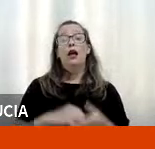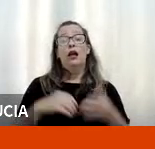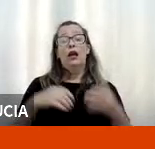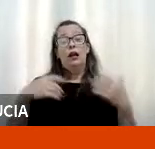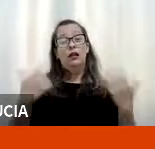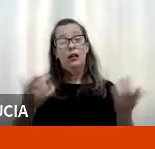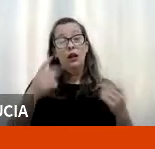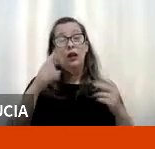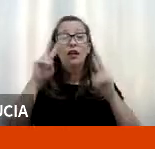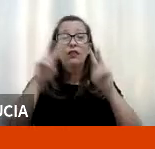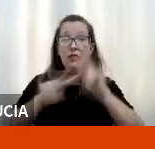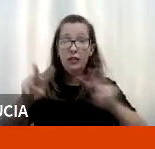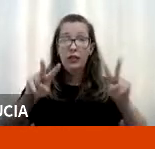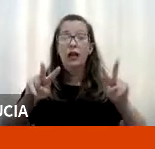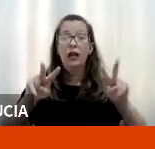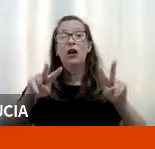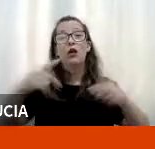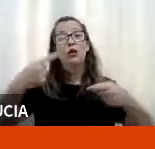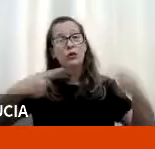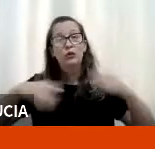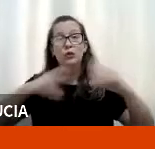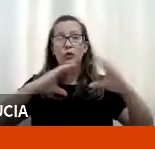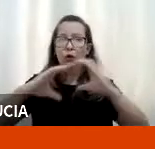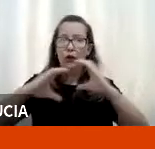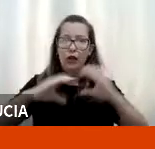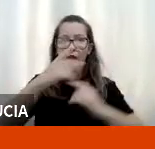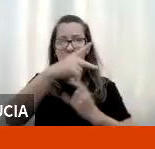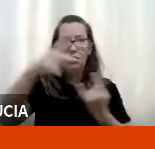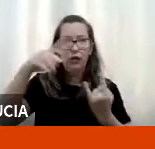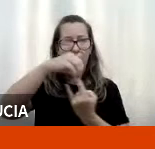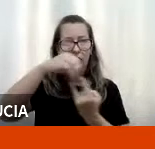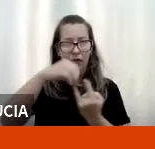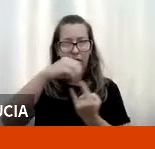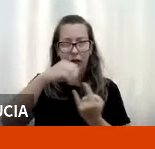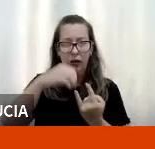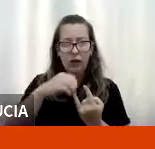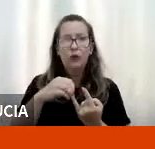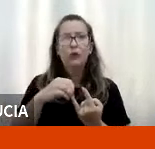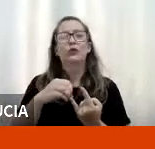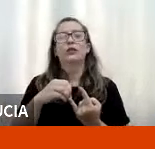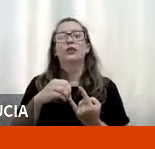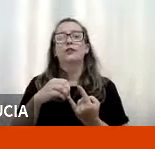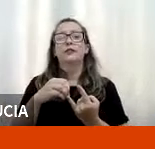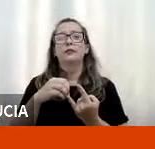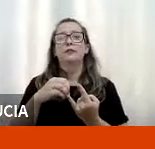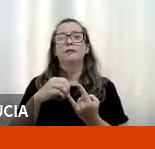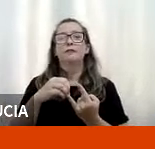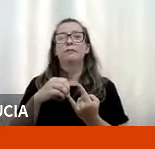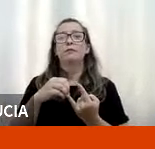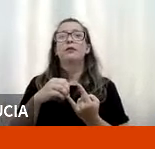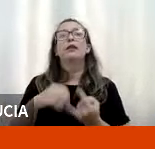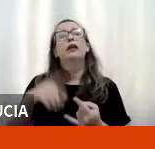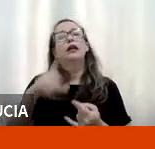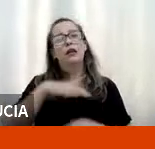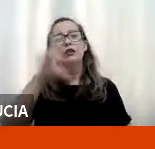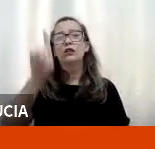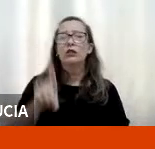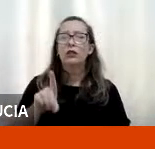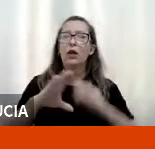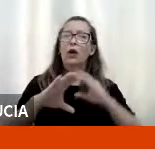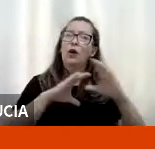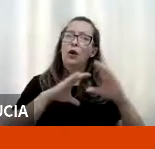de comunicação da Fiocruz, e como Luiz Felipe e o Rodrigo escrevem muito bem no livro, o direito à comunicação